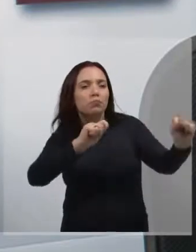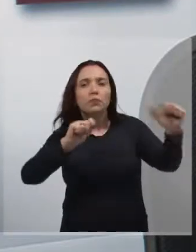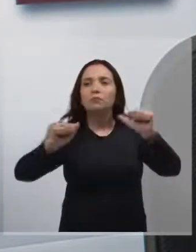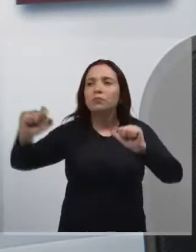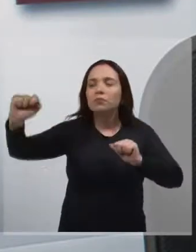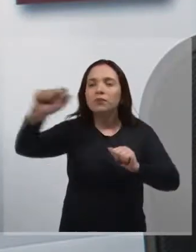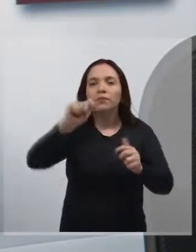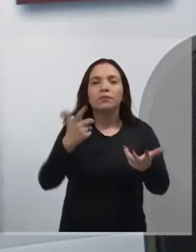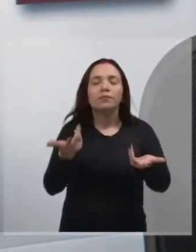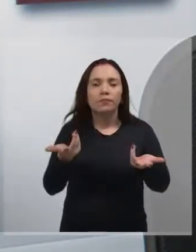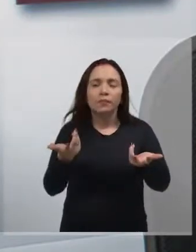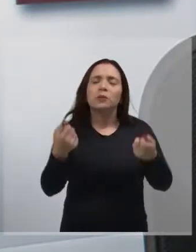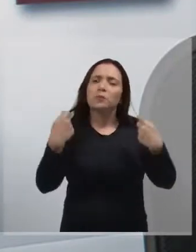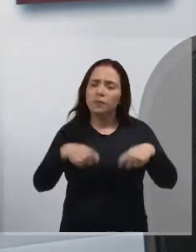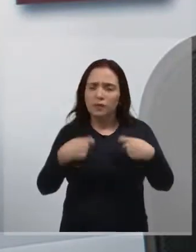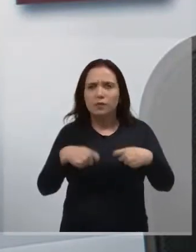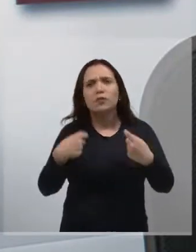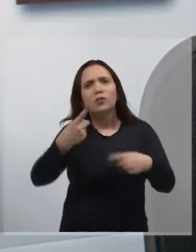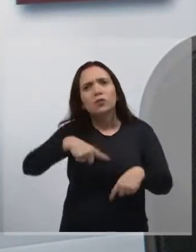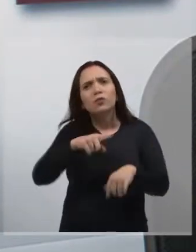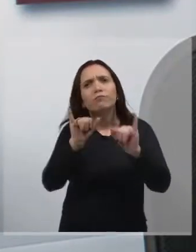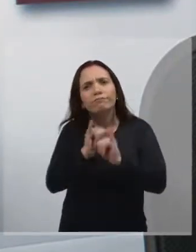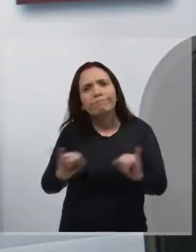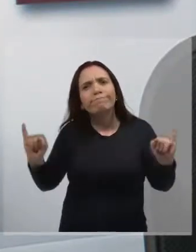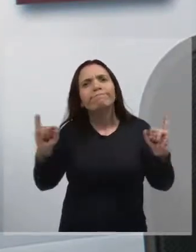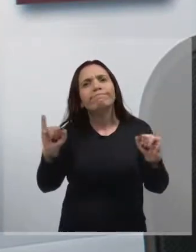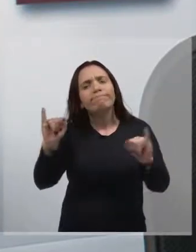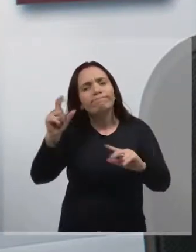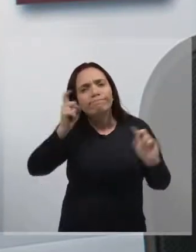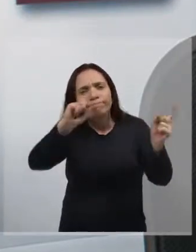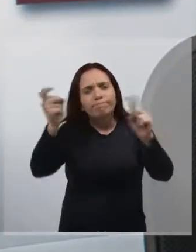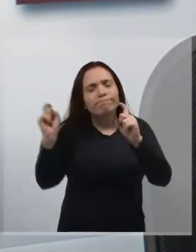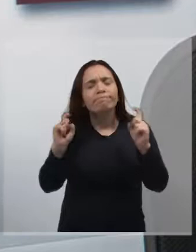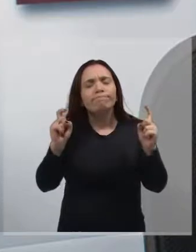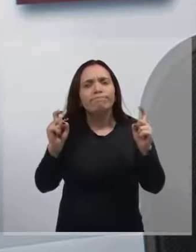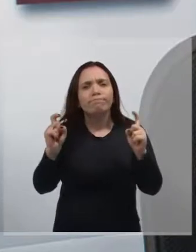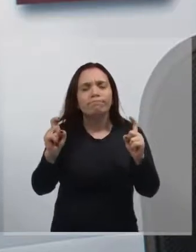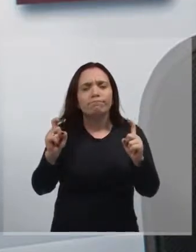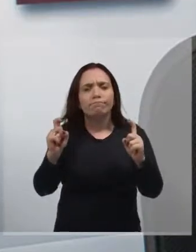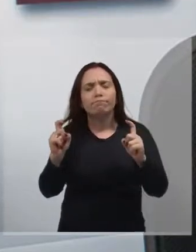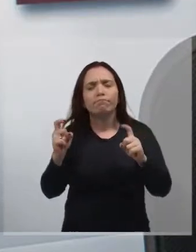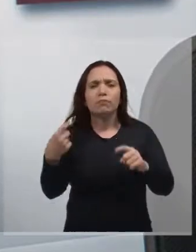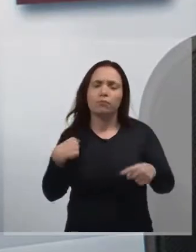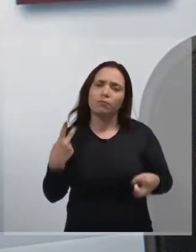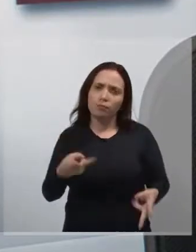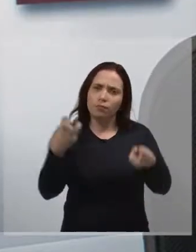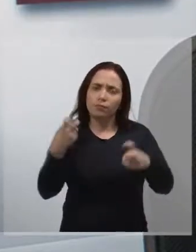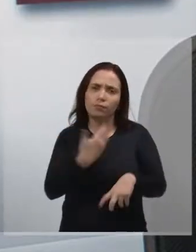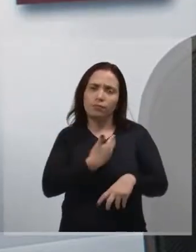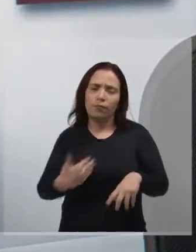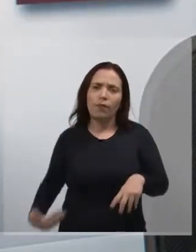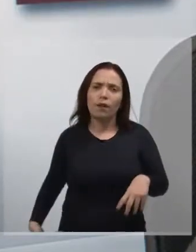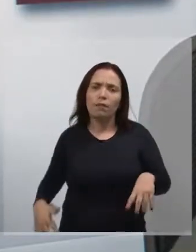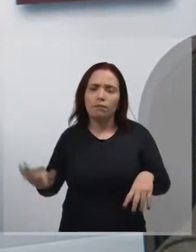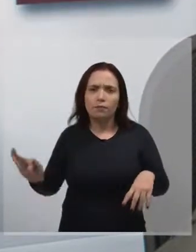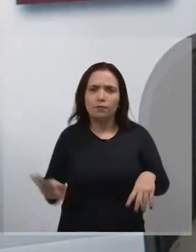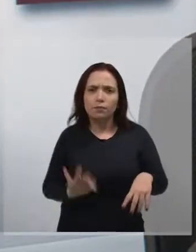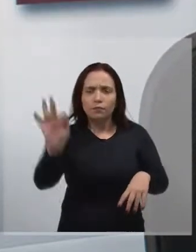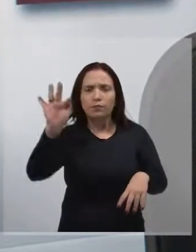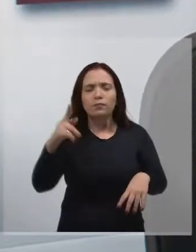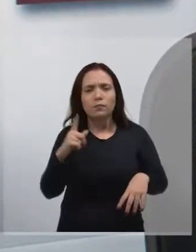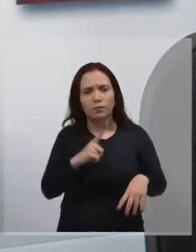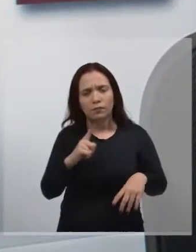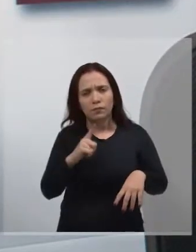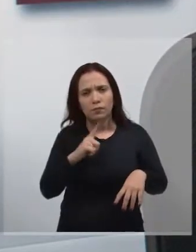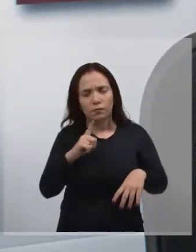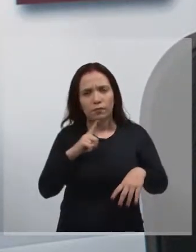esses detalhes que a gente precisa analisar. Quer dizer, eu vejo que o governo federal coloca muita